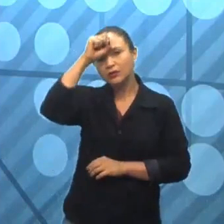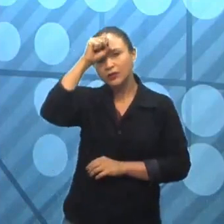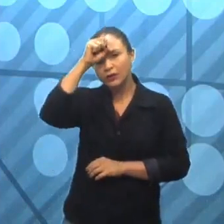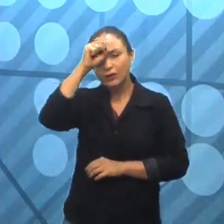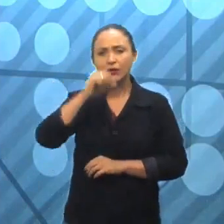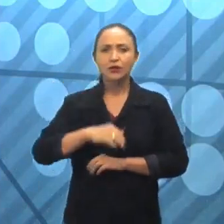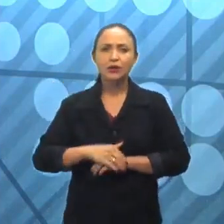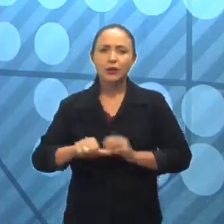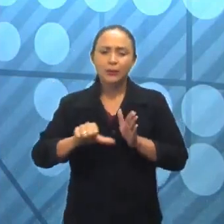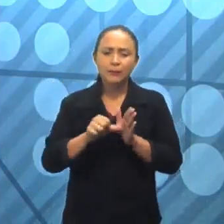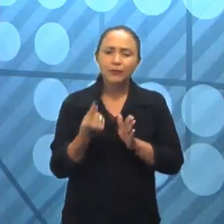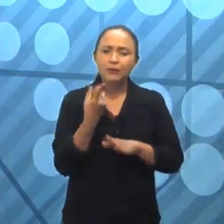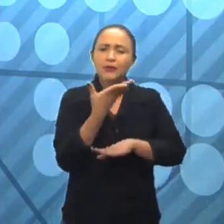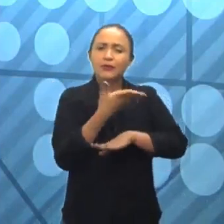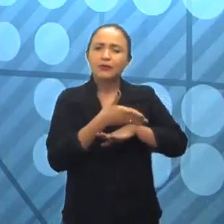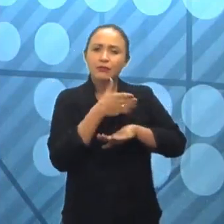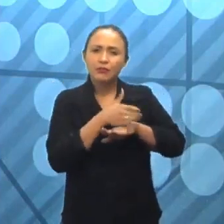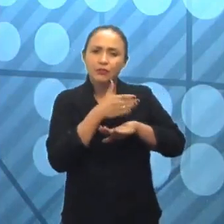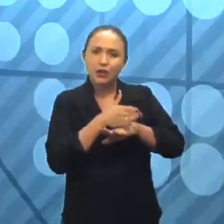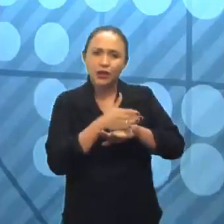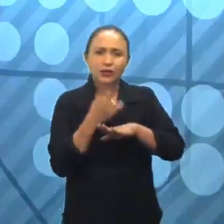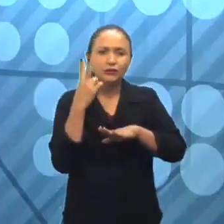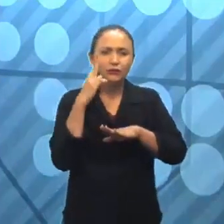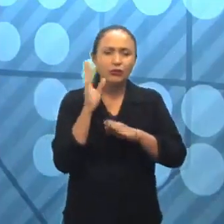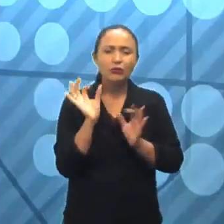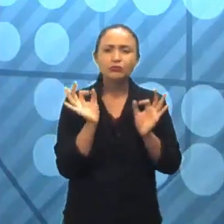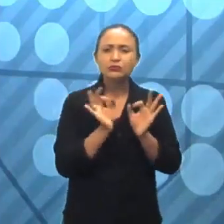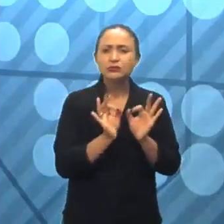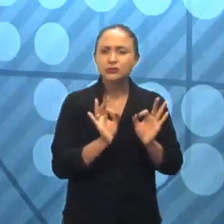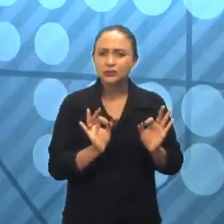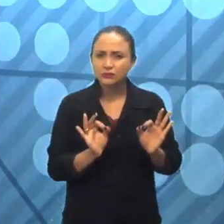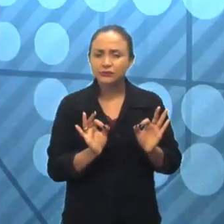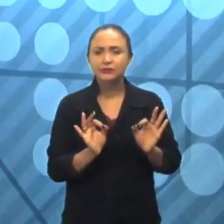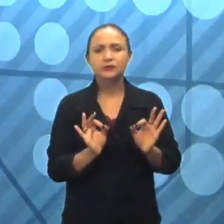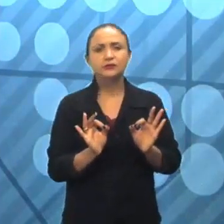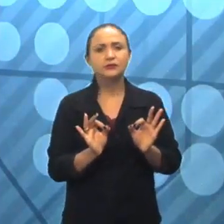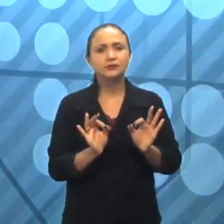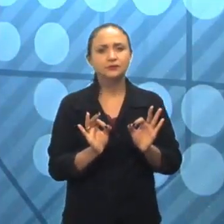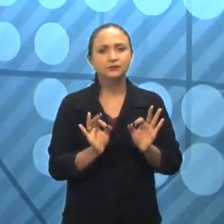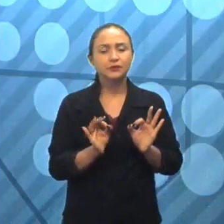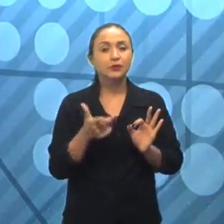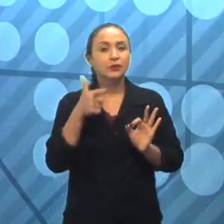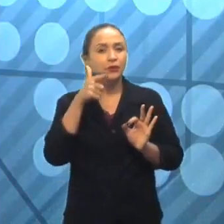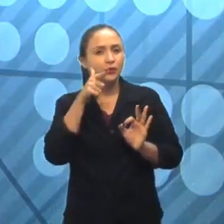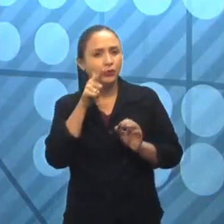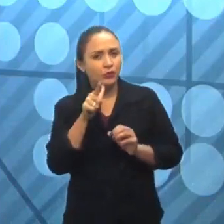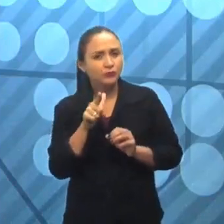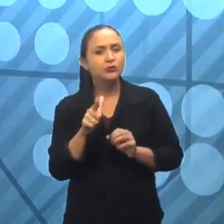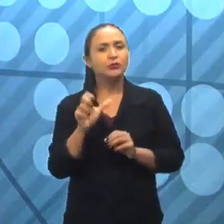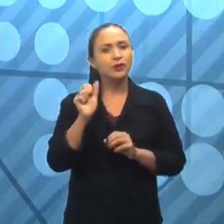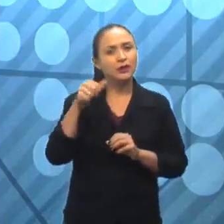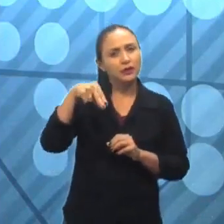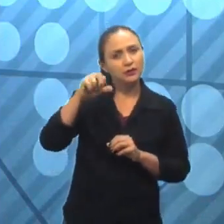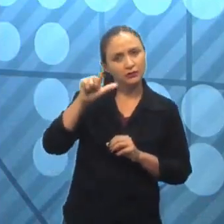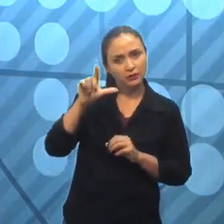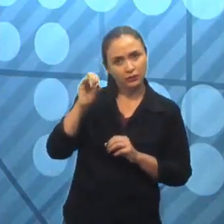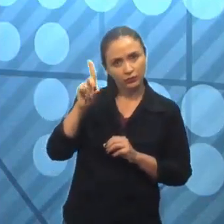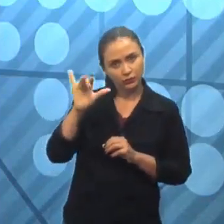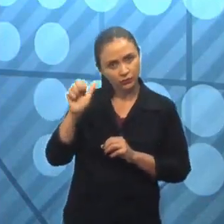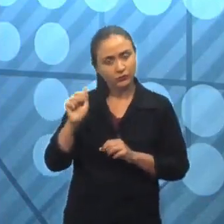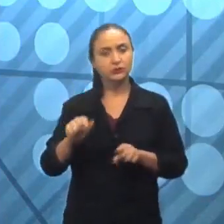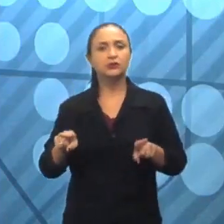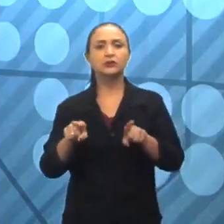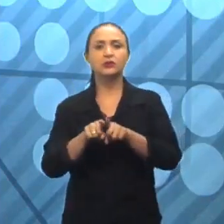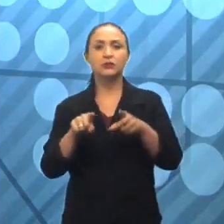desde lá da primeira prática, você aprendeu alguns circuitos básicos de filtragem analógica,